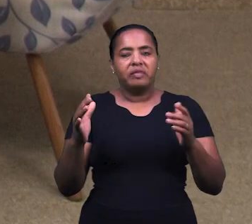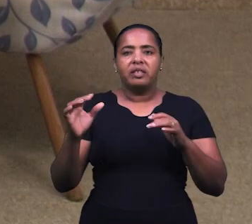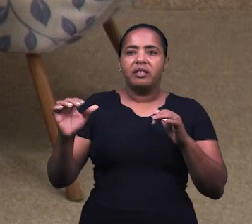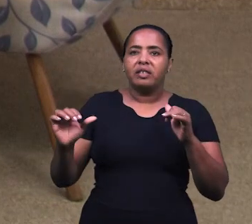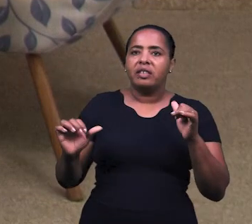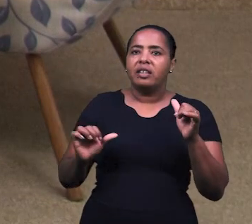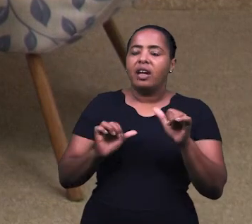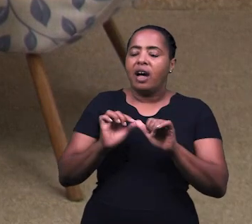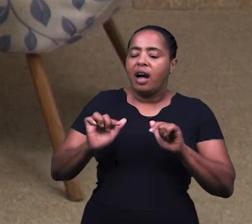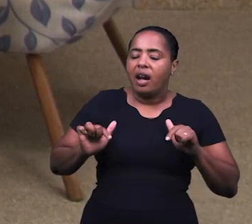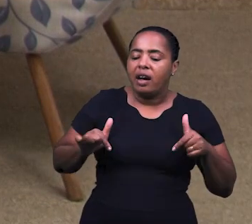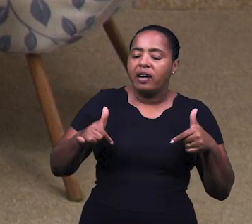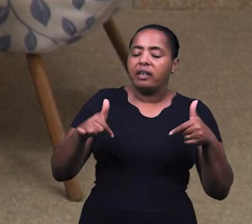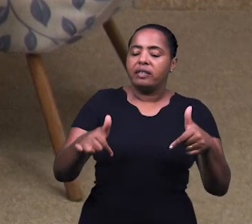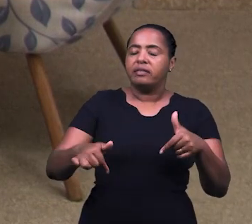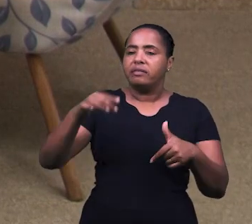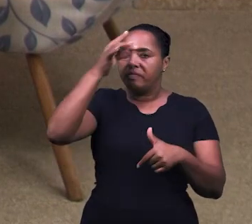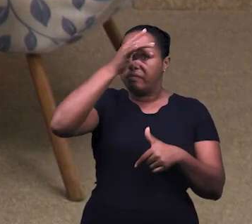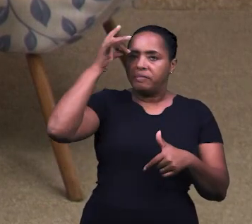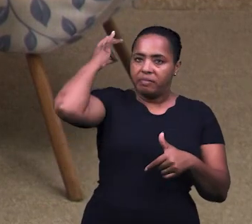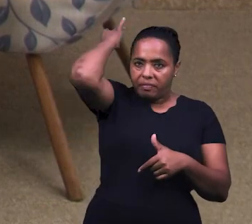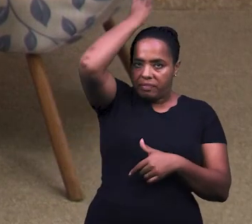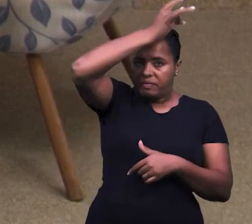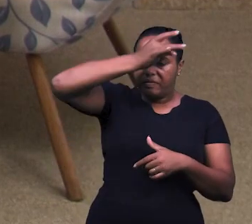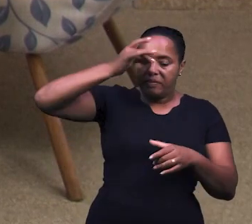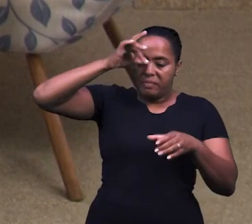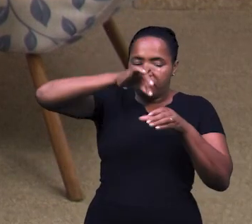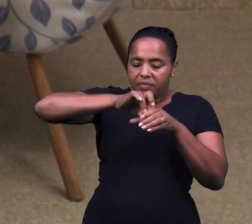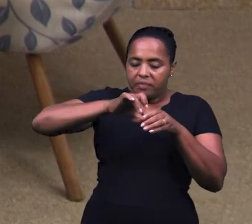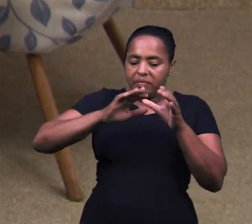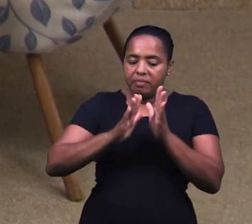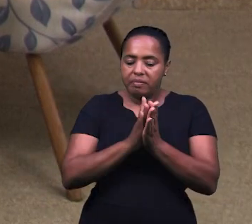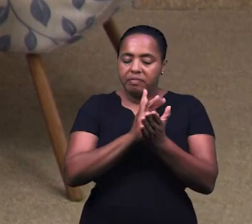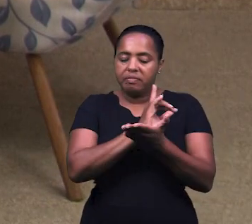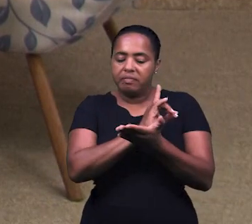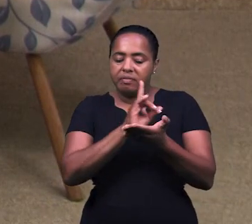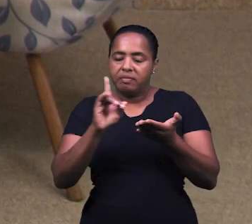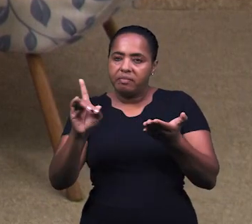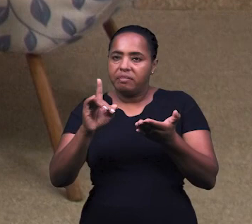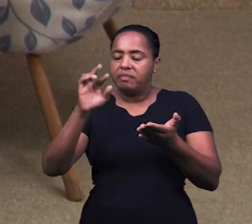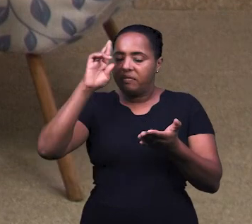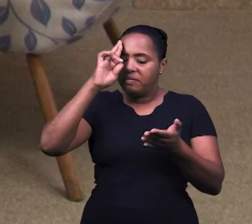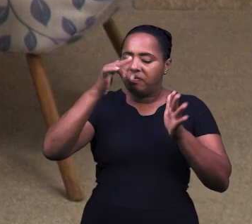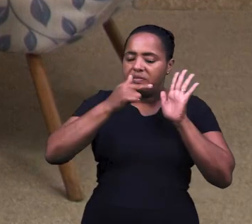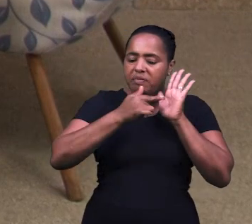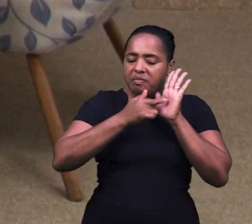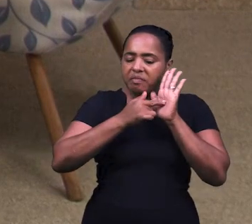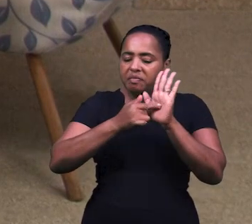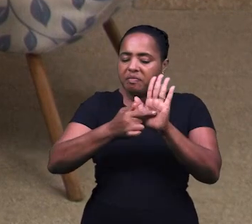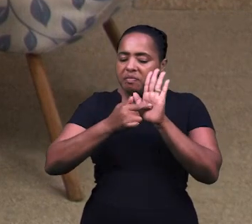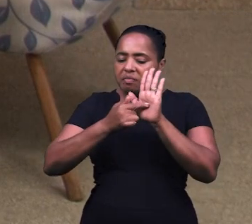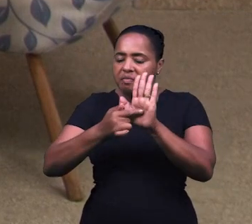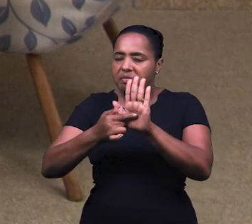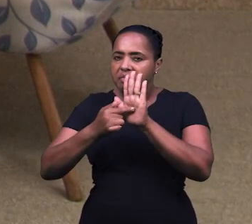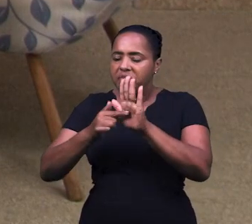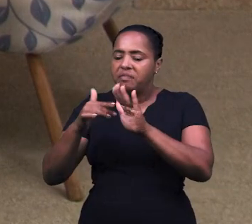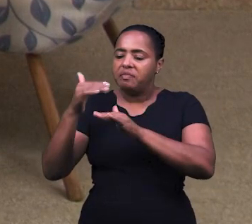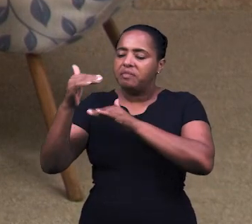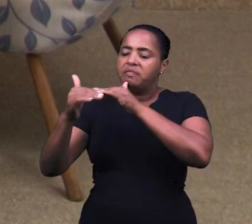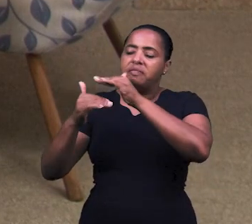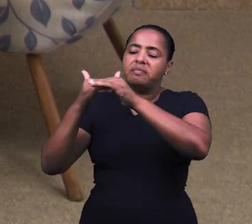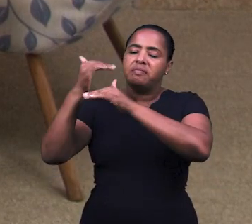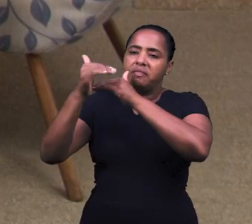que a operação do Espírito Santo presente em toda a palavra, em toda a Bíblia, e o Senhor vai apontando, mostrando